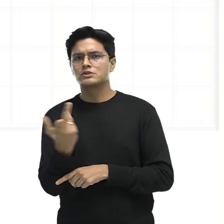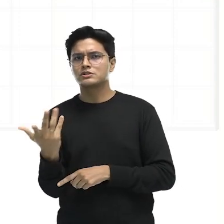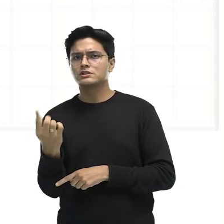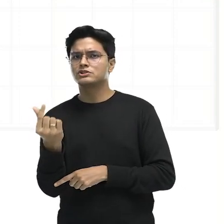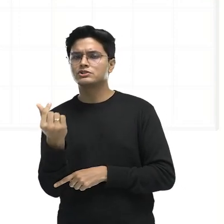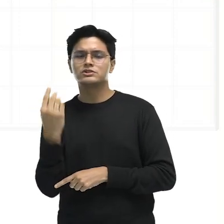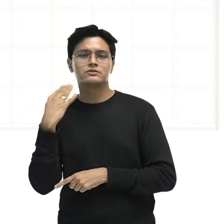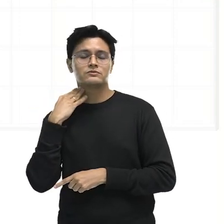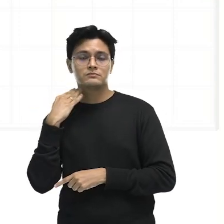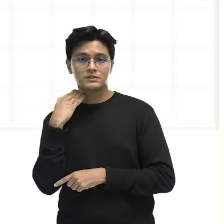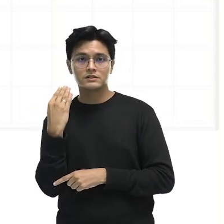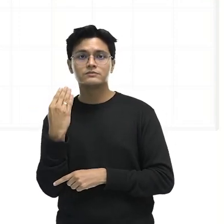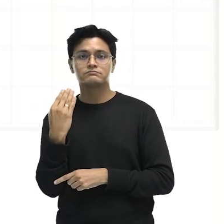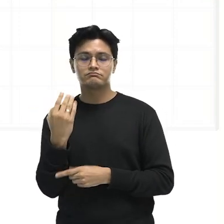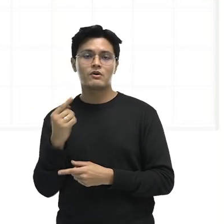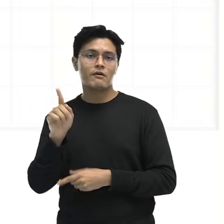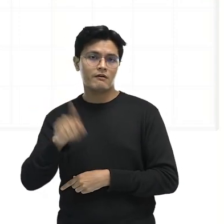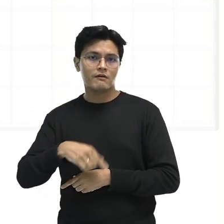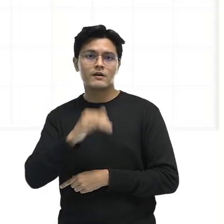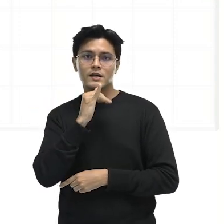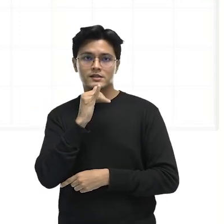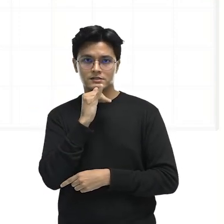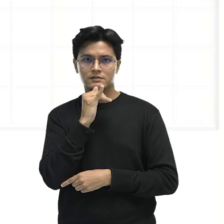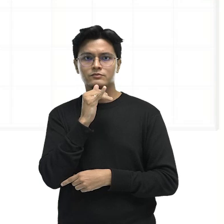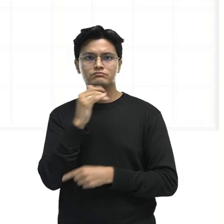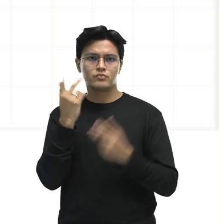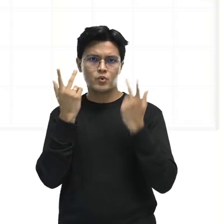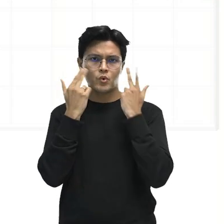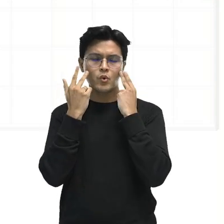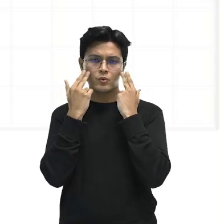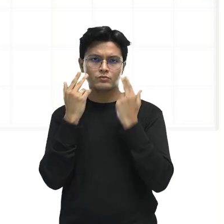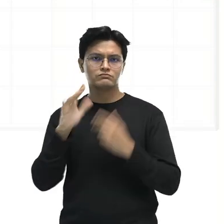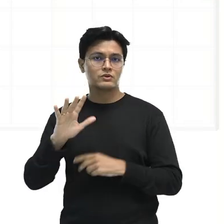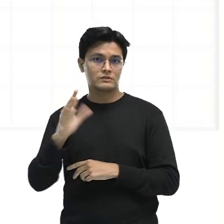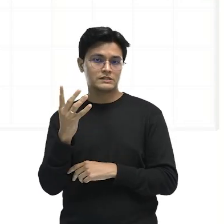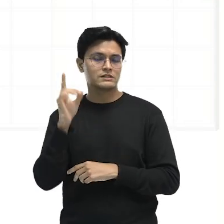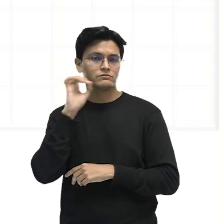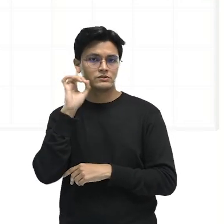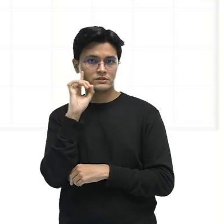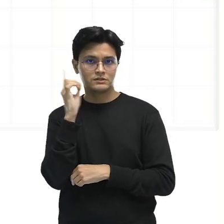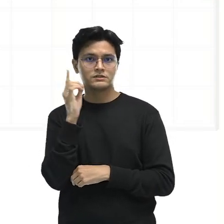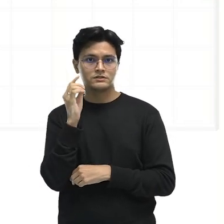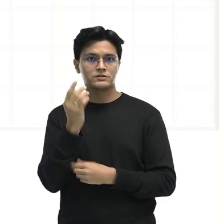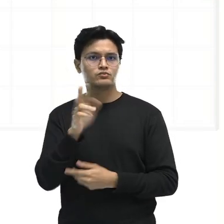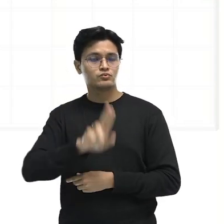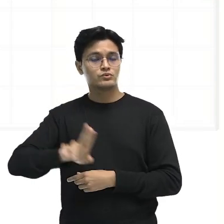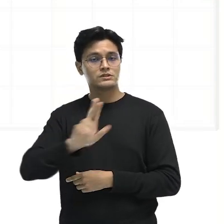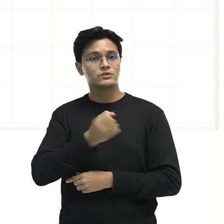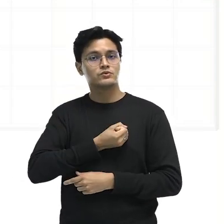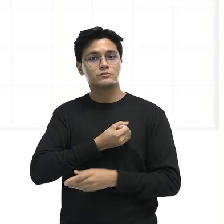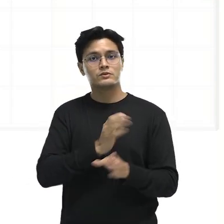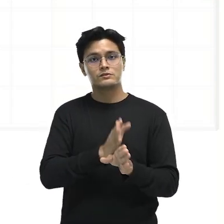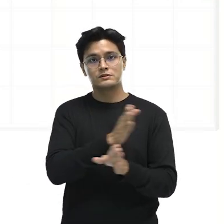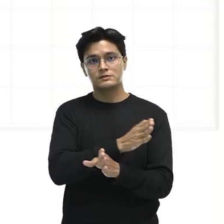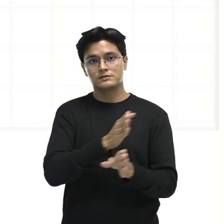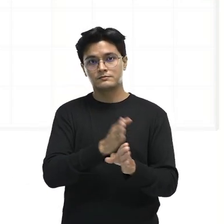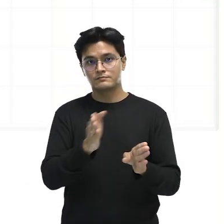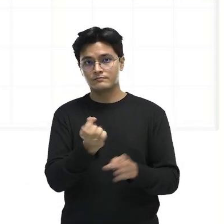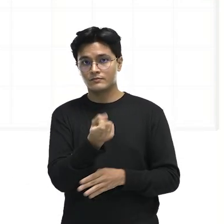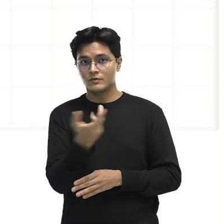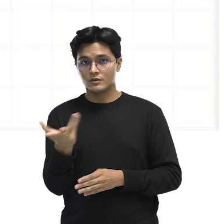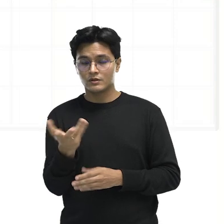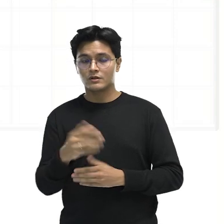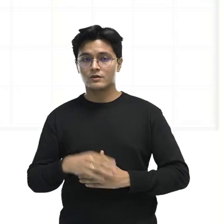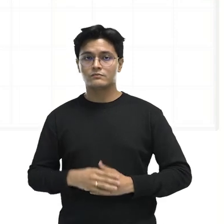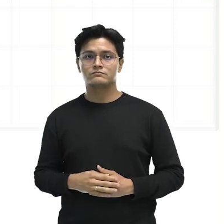bancário, são exemplos mais comuns de números inteiros que a gente utiliza, tá?